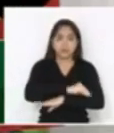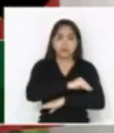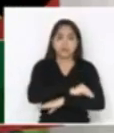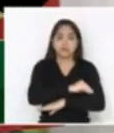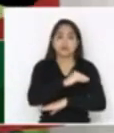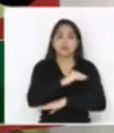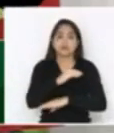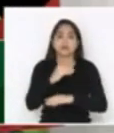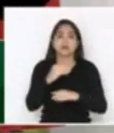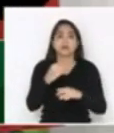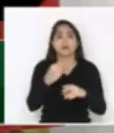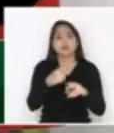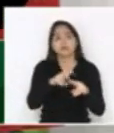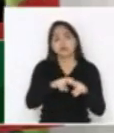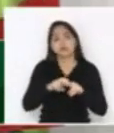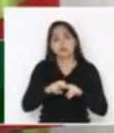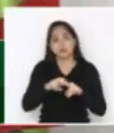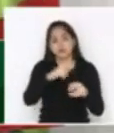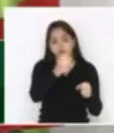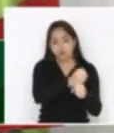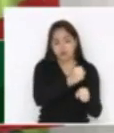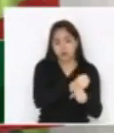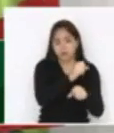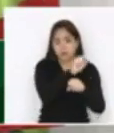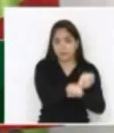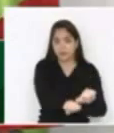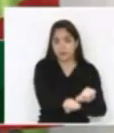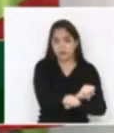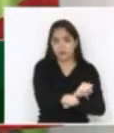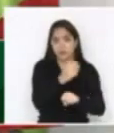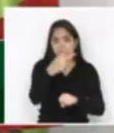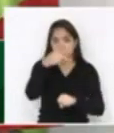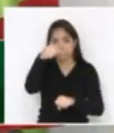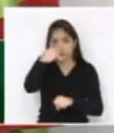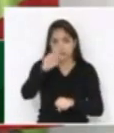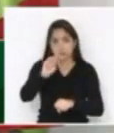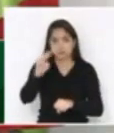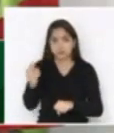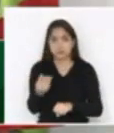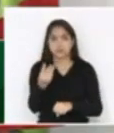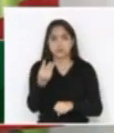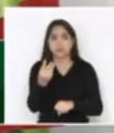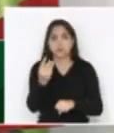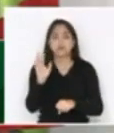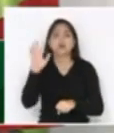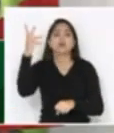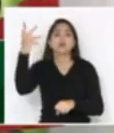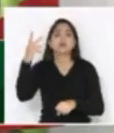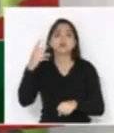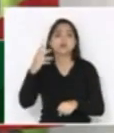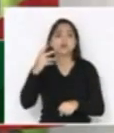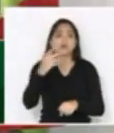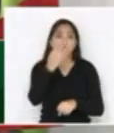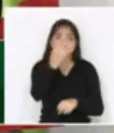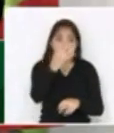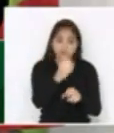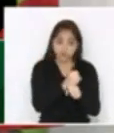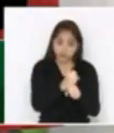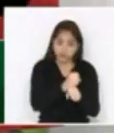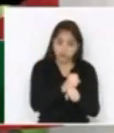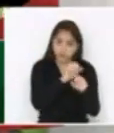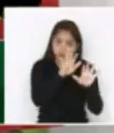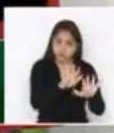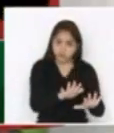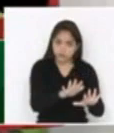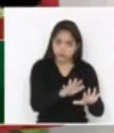pererecas, a obra parou. Era 27 milhões. O que aconteceu? Ficou 4 anos parado a obra.